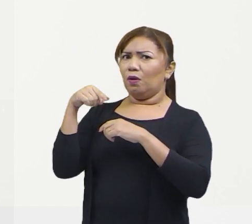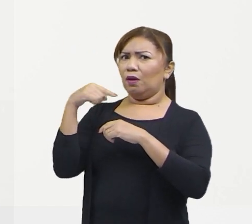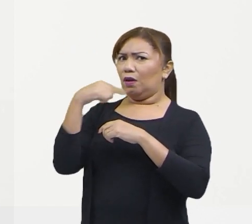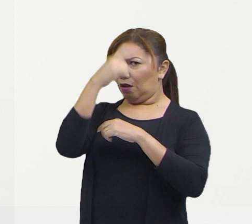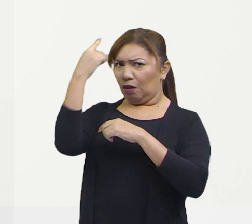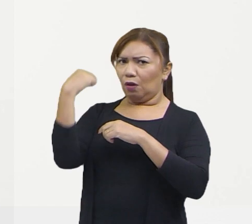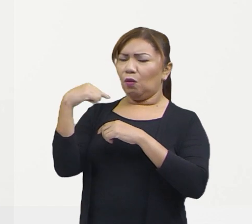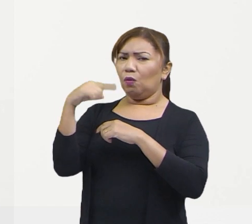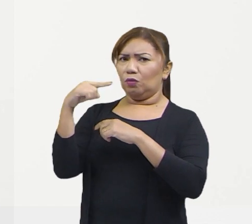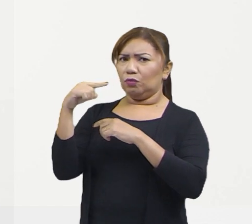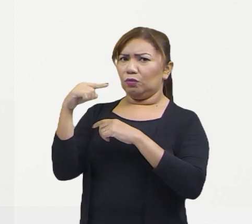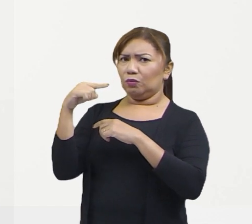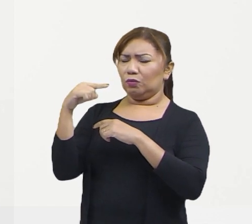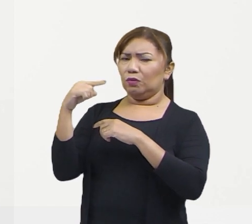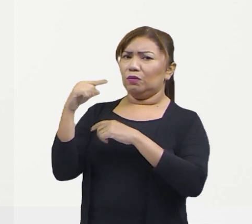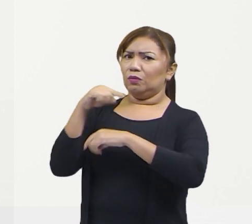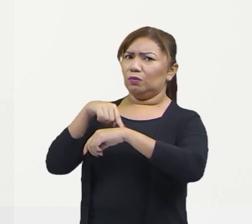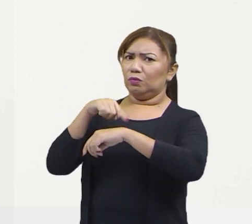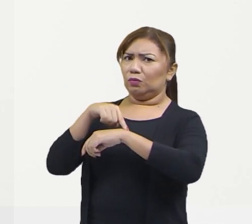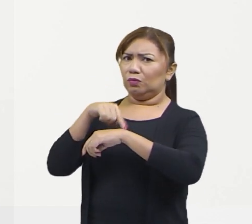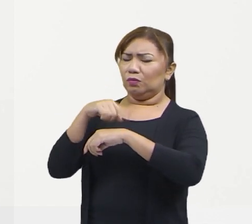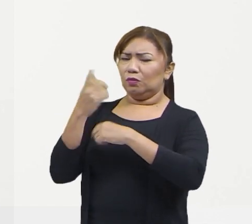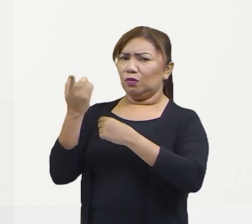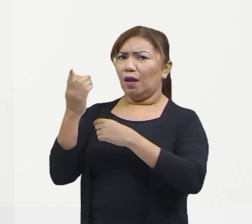É a letra C, o calendário?